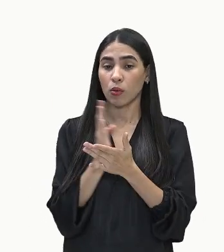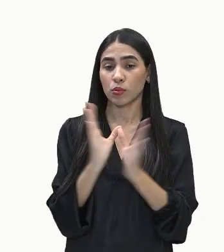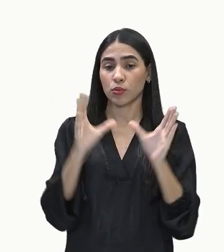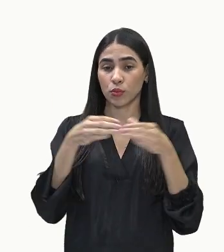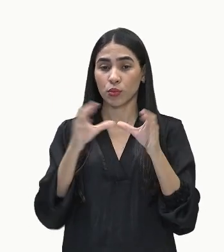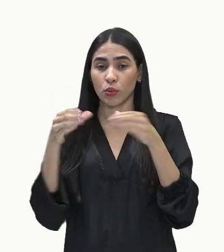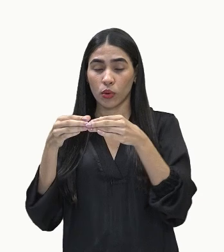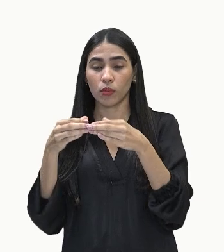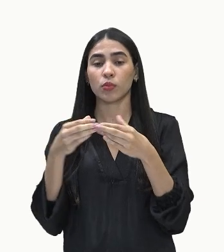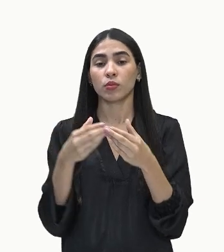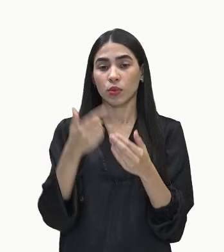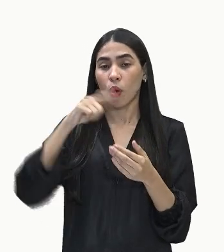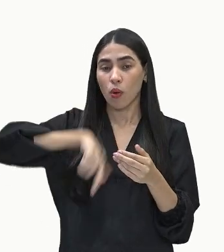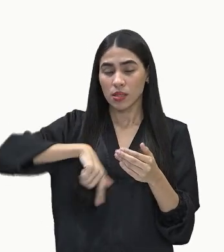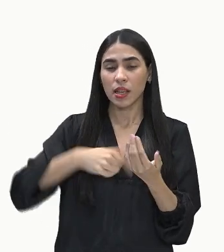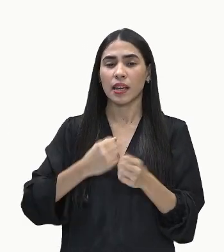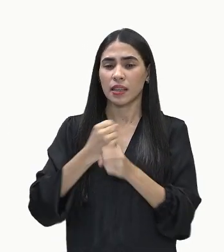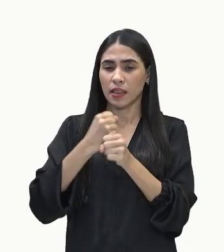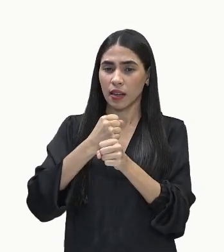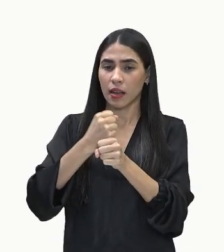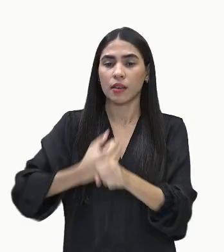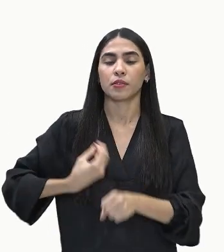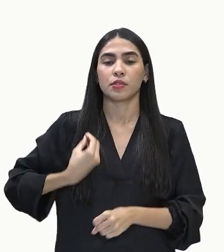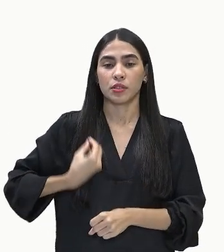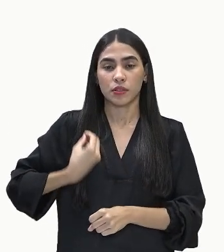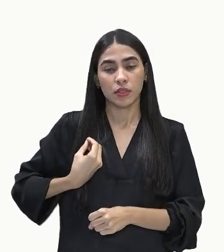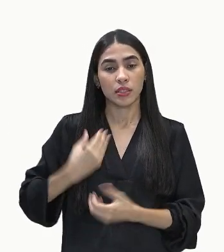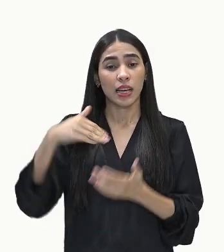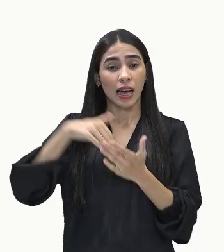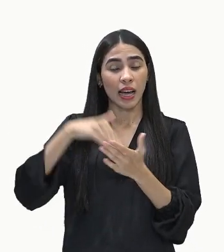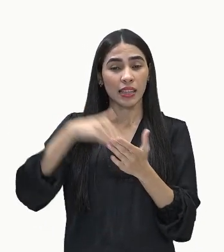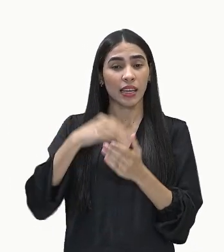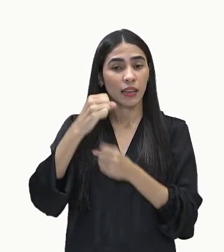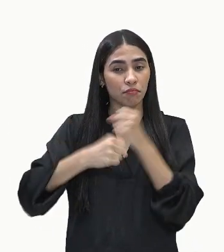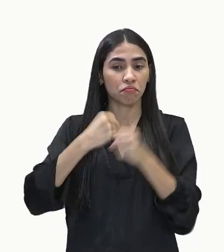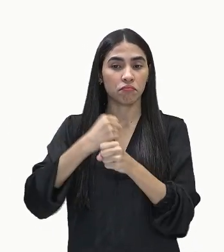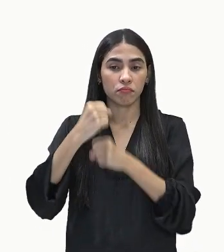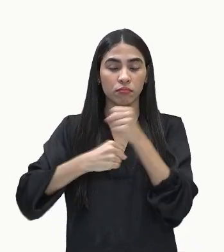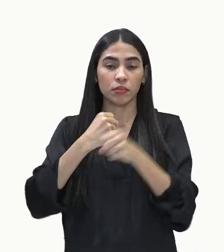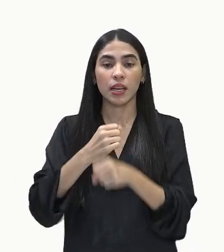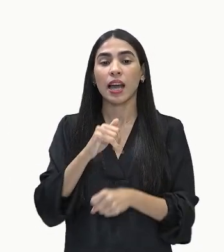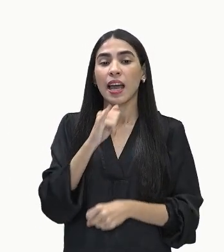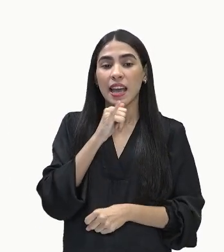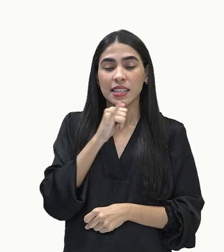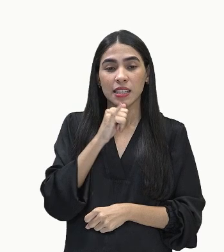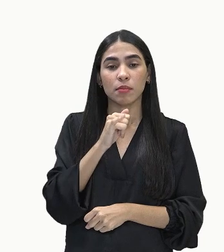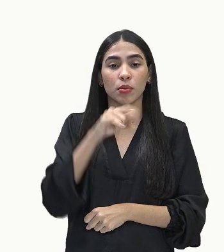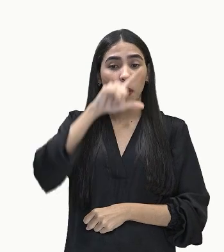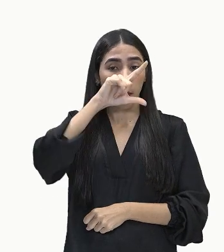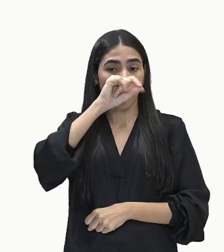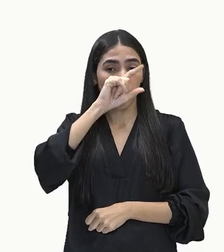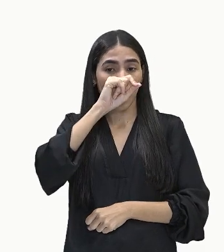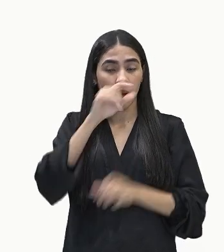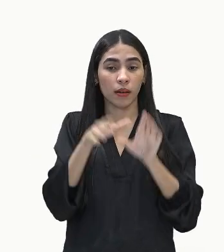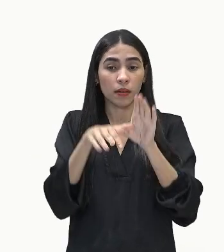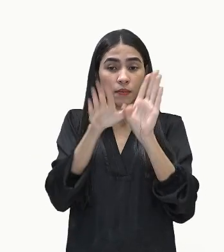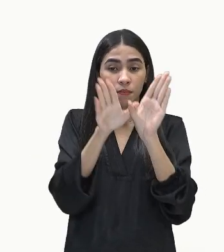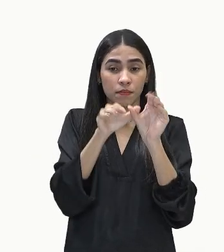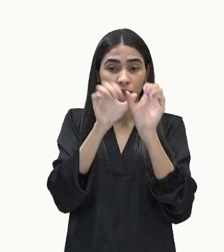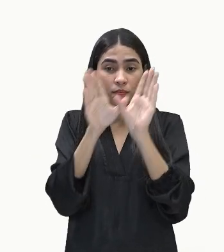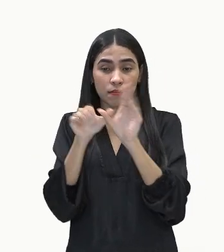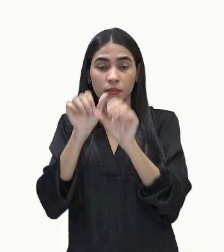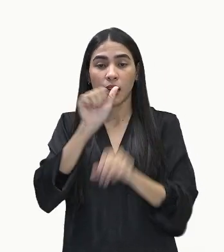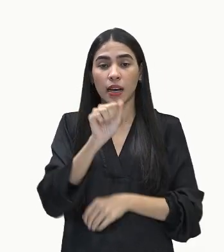anos até várias décadas, como que ocorre, por exemplo, com as araras. Bem interessante aí. Outra